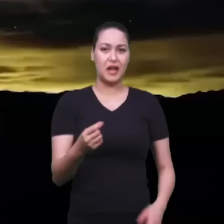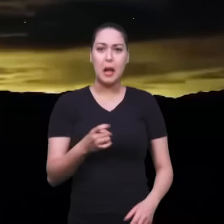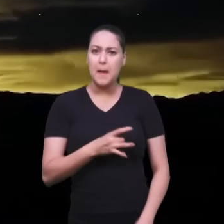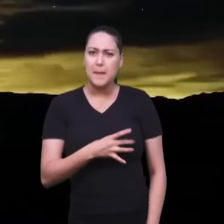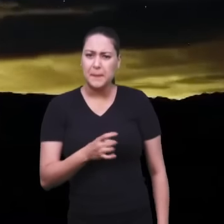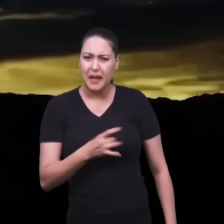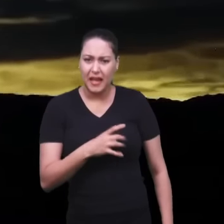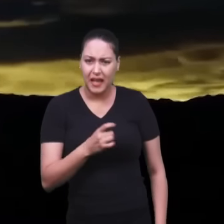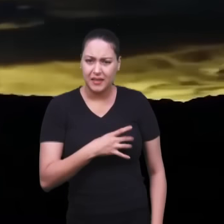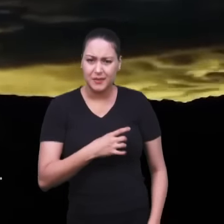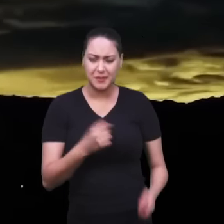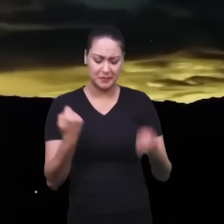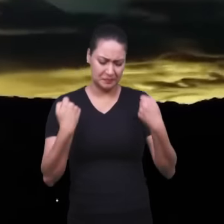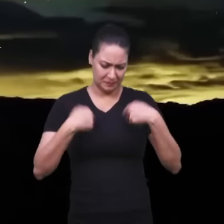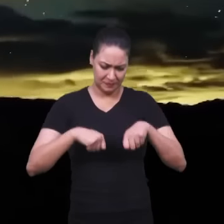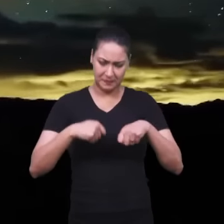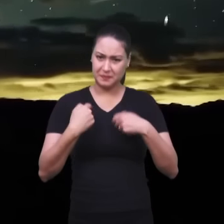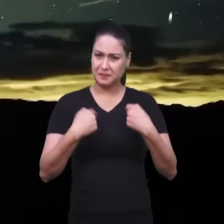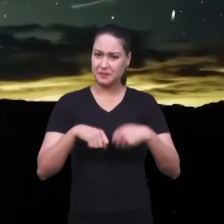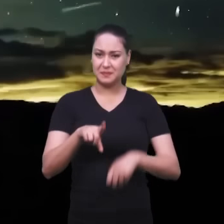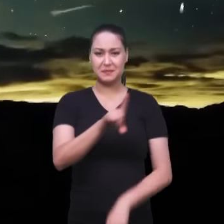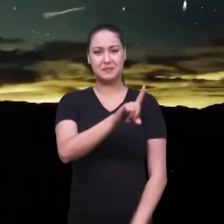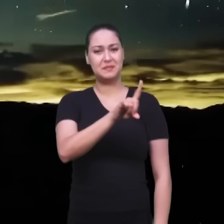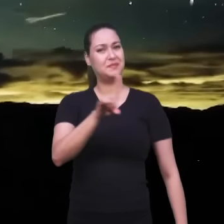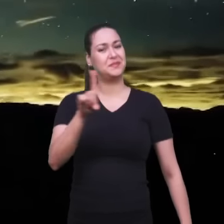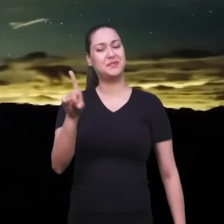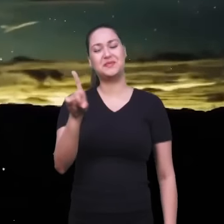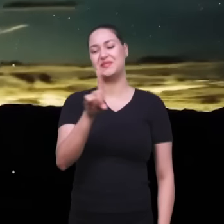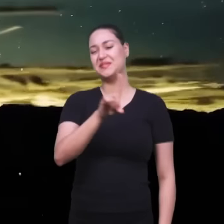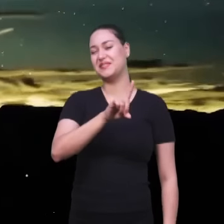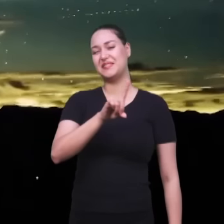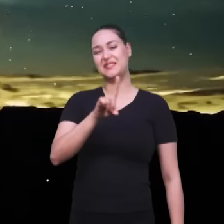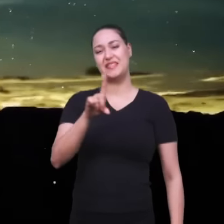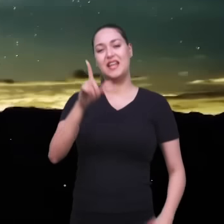há o que temer